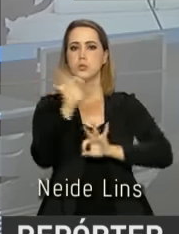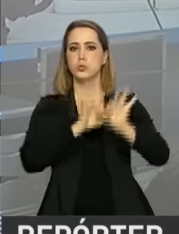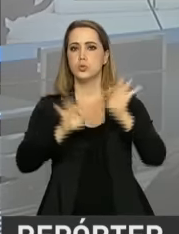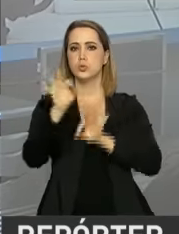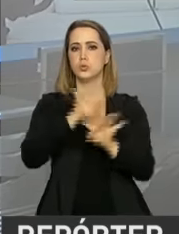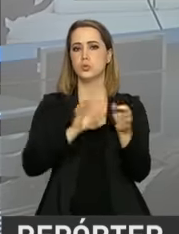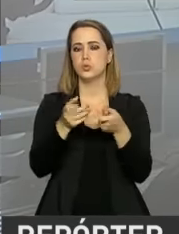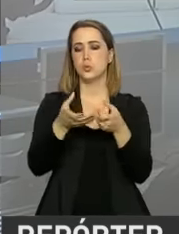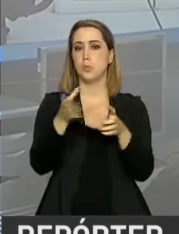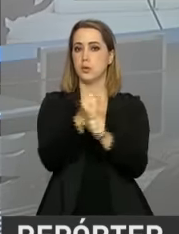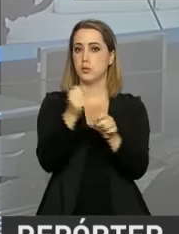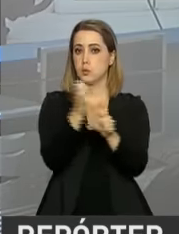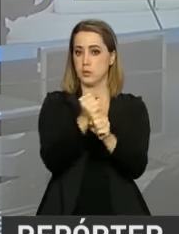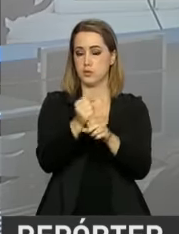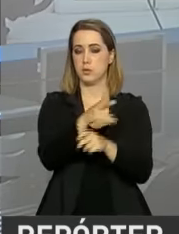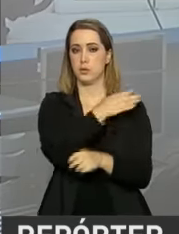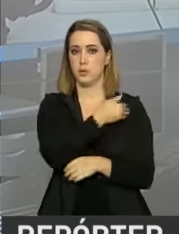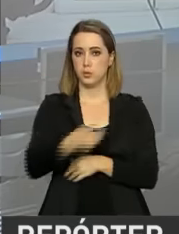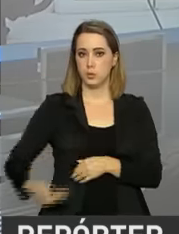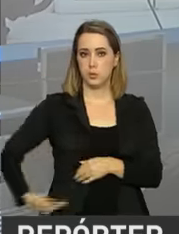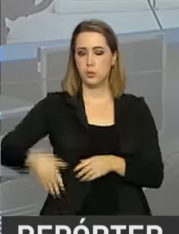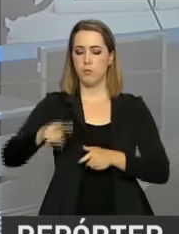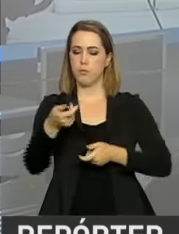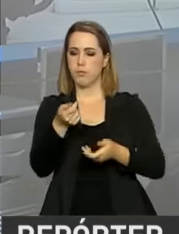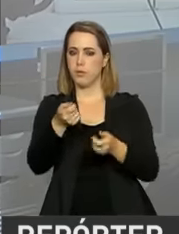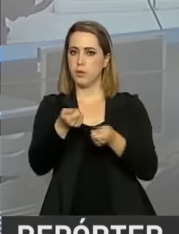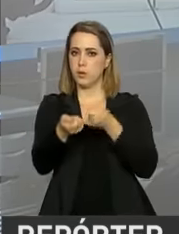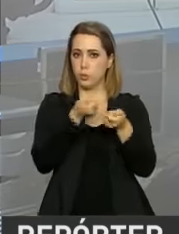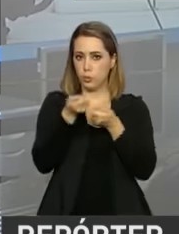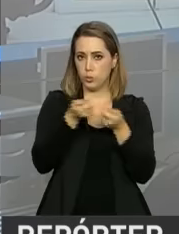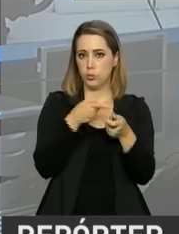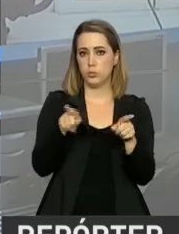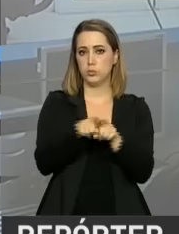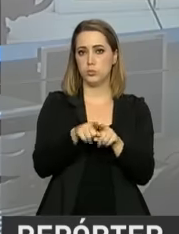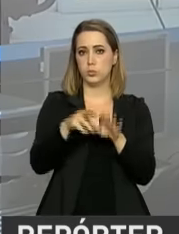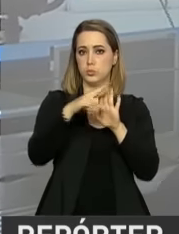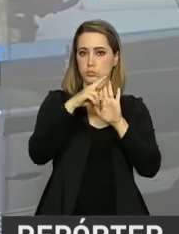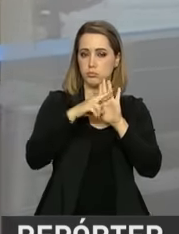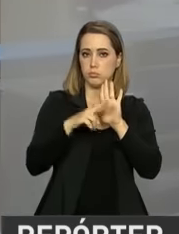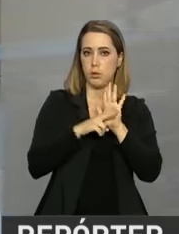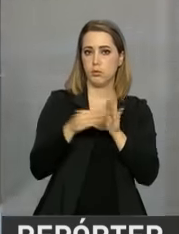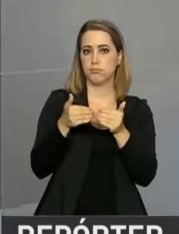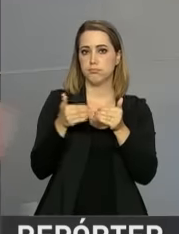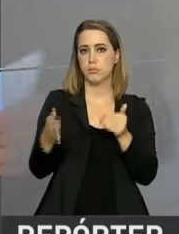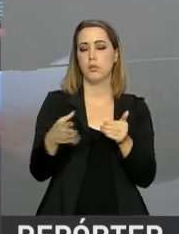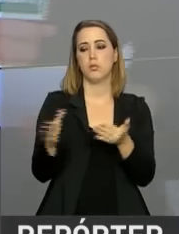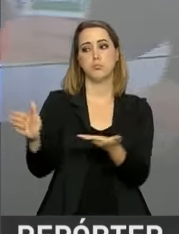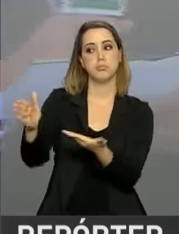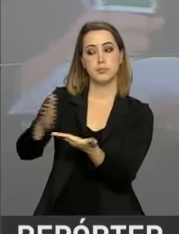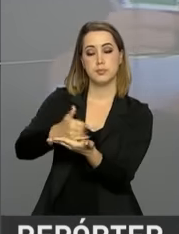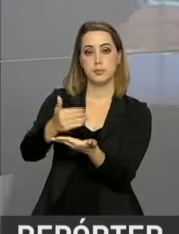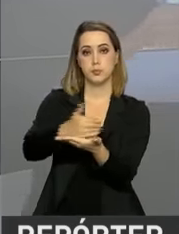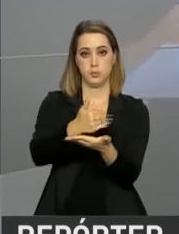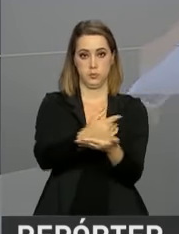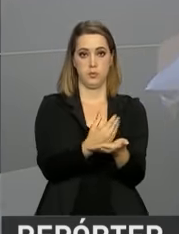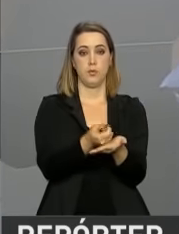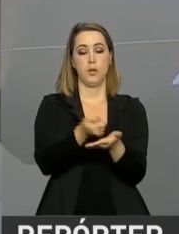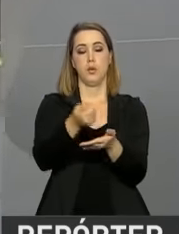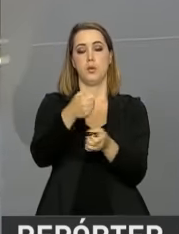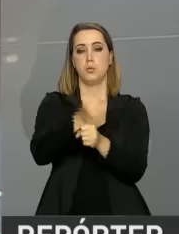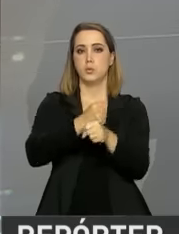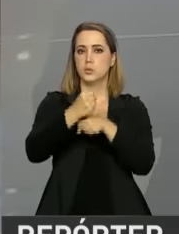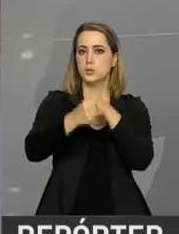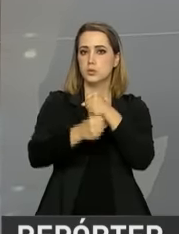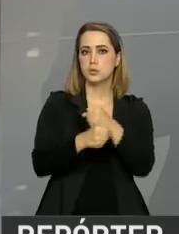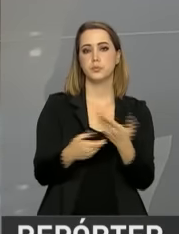públicos e fiscalização aprovou o relatório que amplia a arrecadação para 2017 ao vivo do Palácio do Planalto o repórter Nei Pereira tem